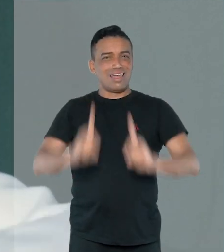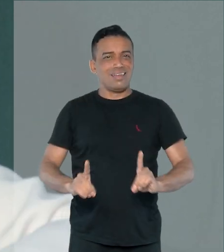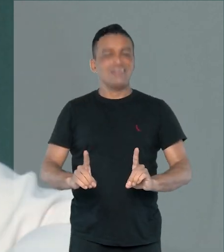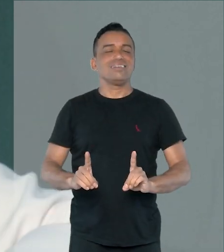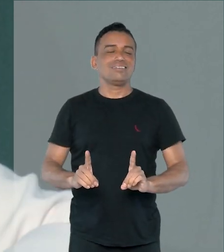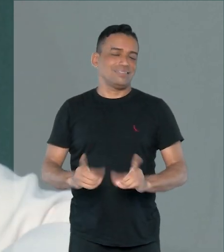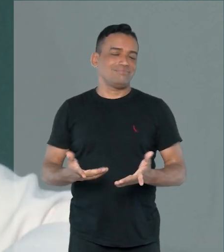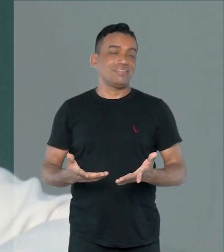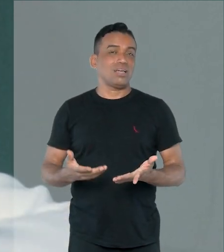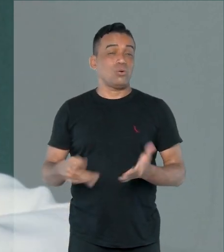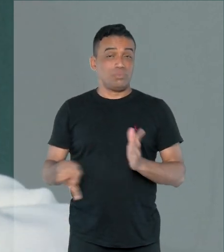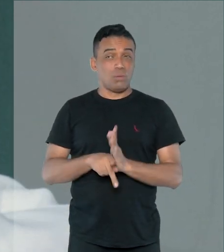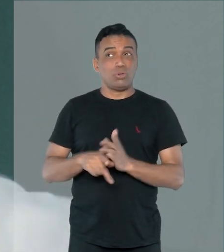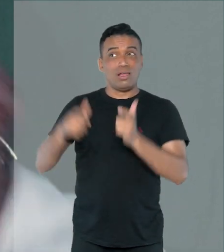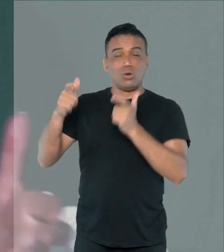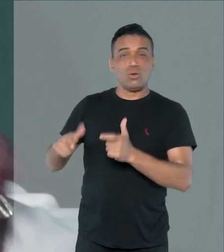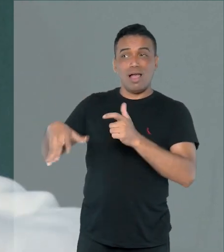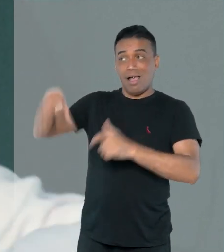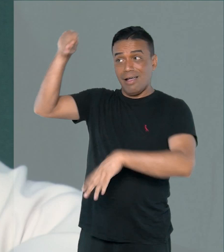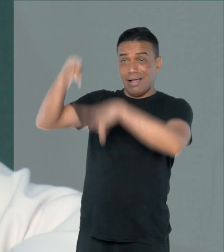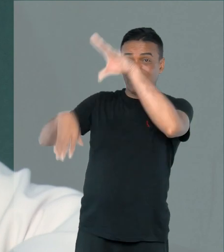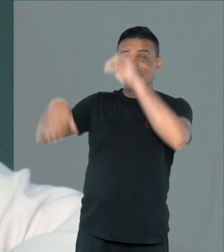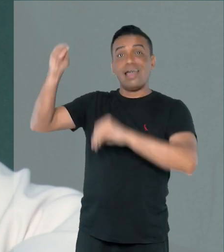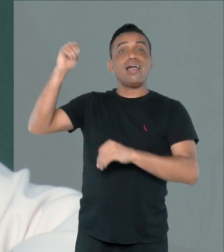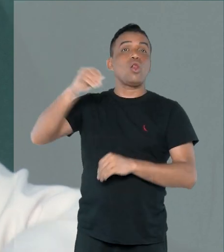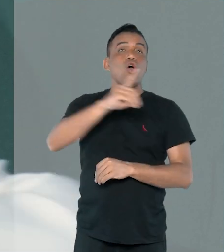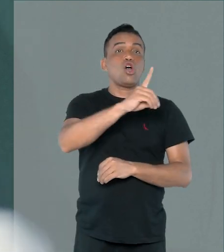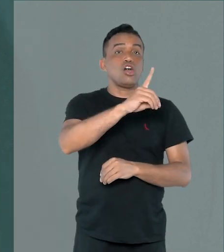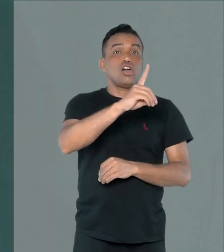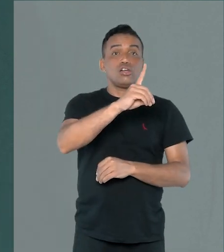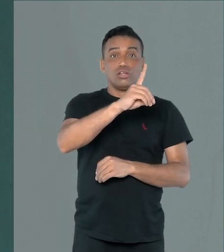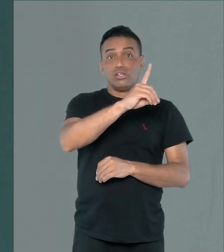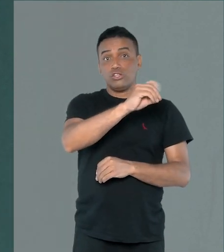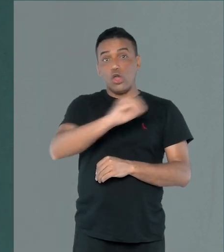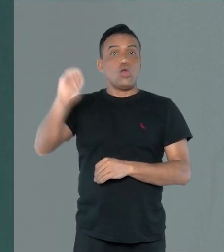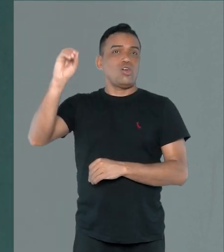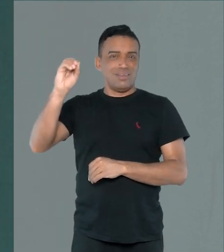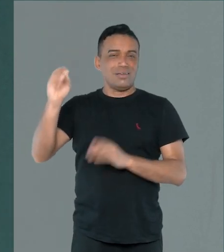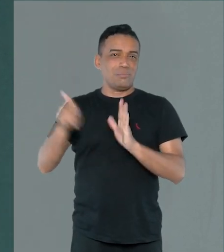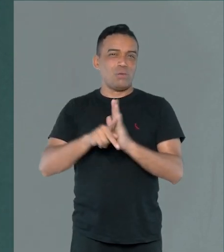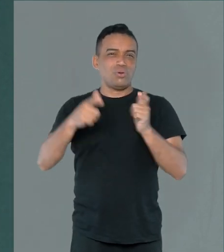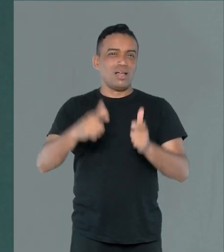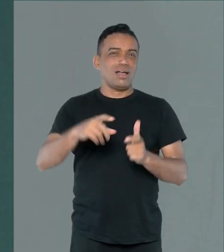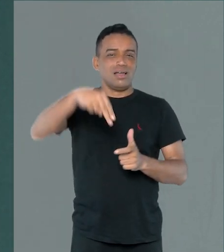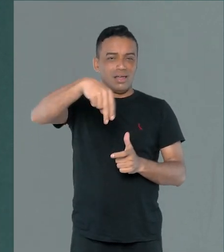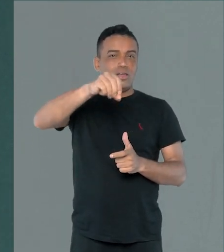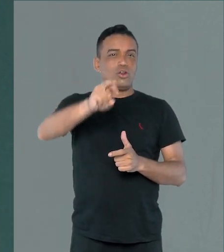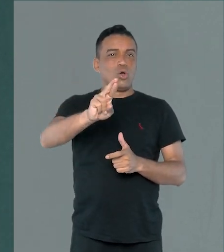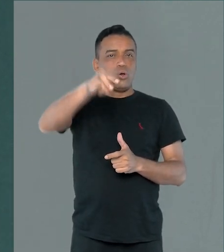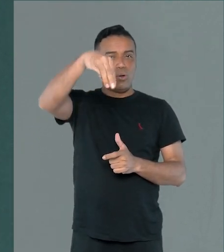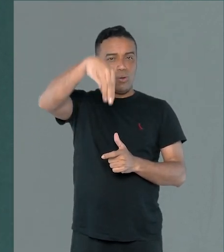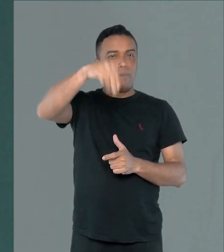nesse momento, no castelo d'Eu, que eles haviam comprado na Normandia, e ele acode,